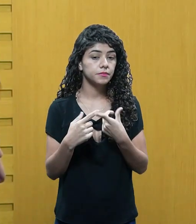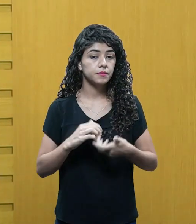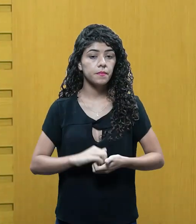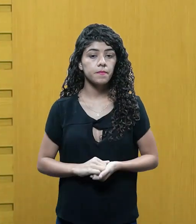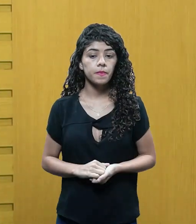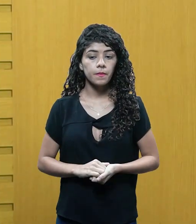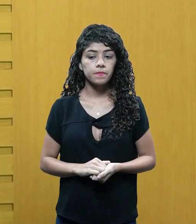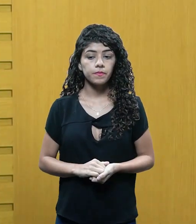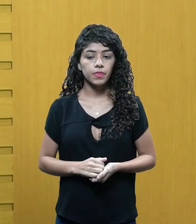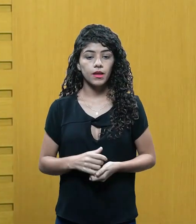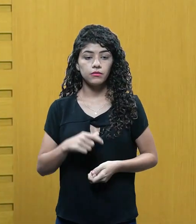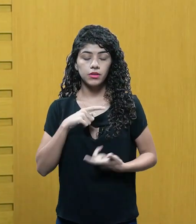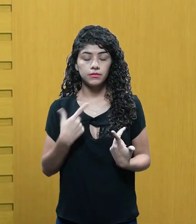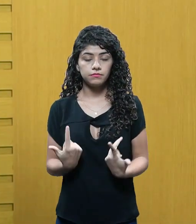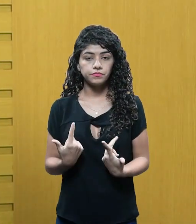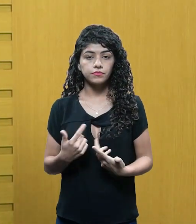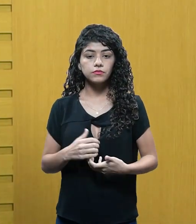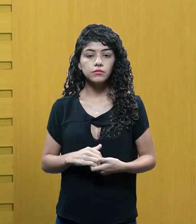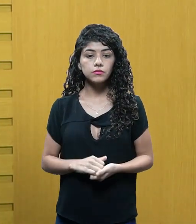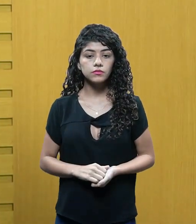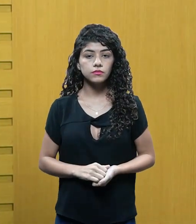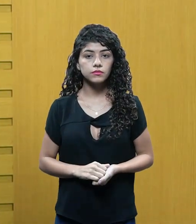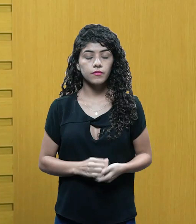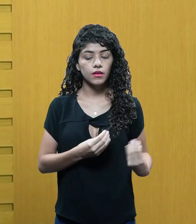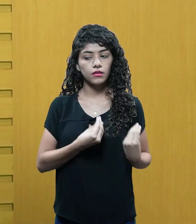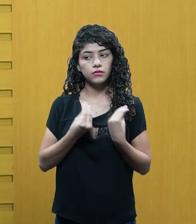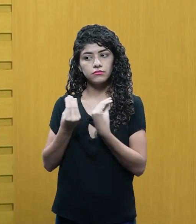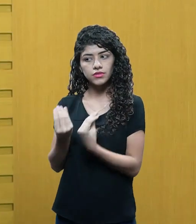Porque a fonte literária, ela